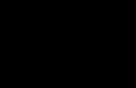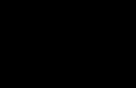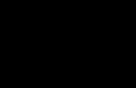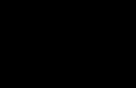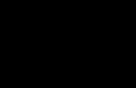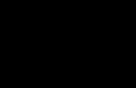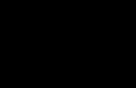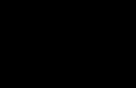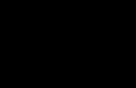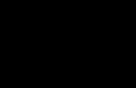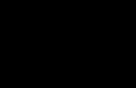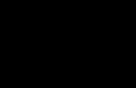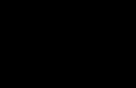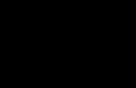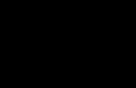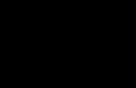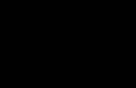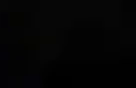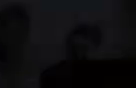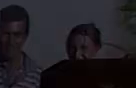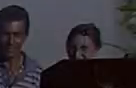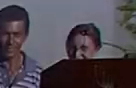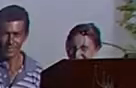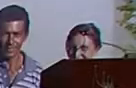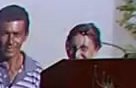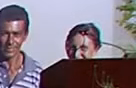2015-2016. Alimentos saudáveis para o Brasil.